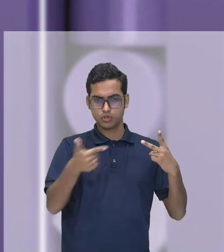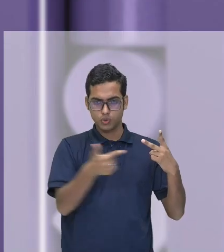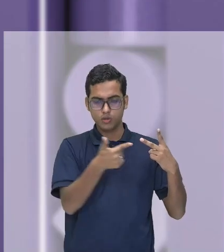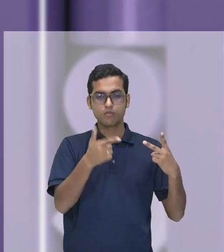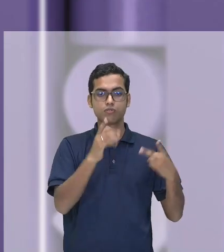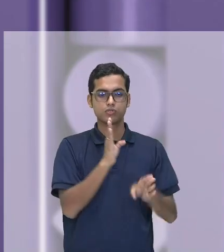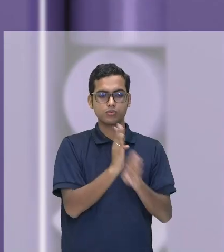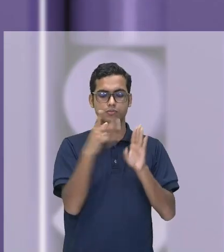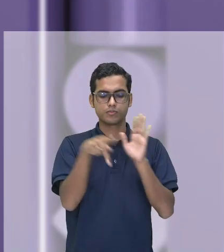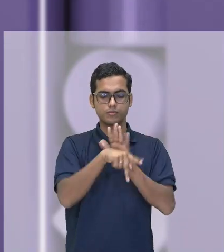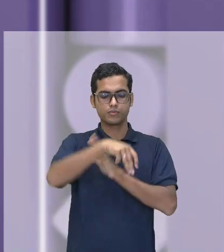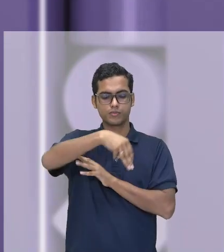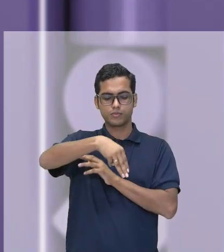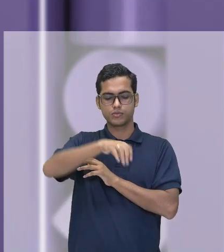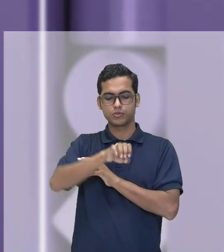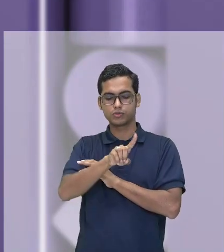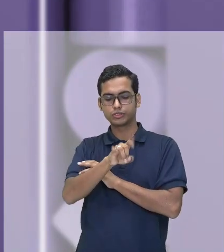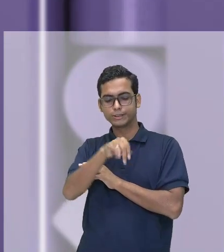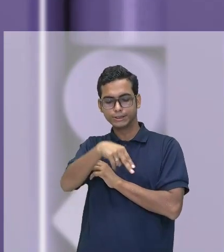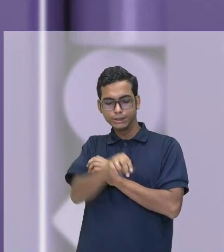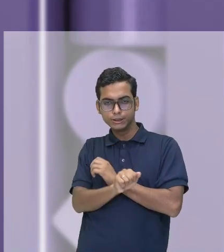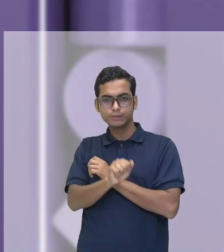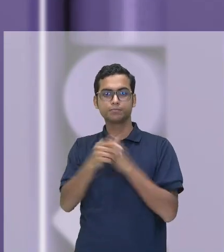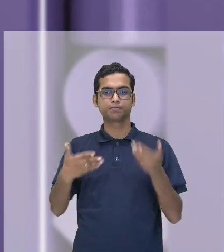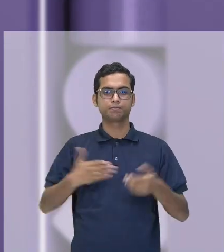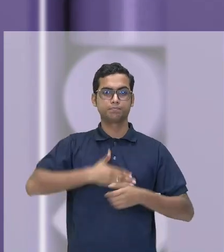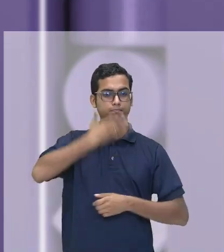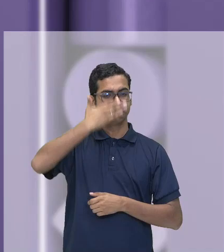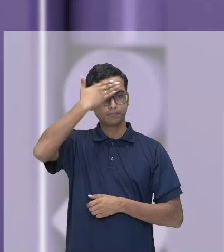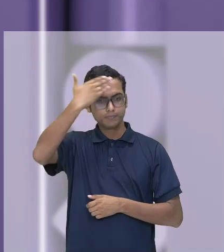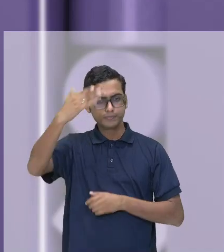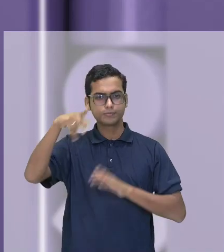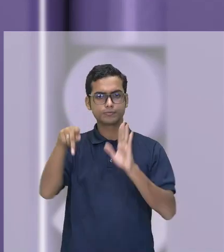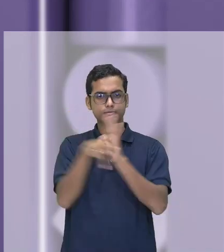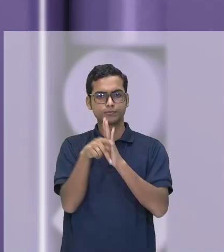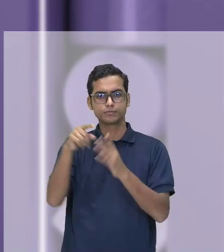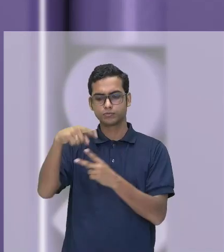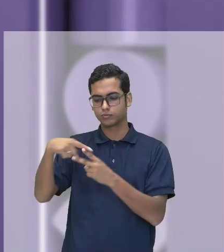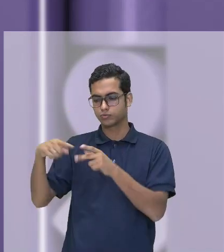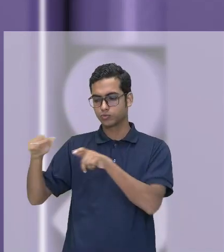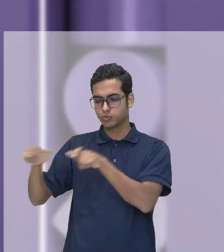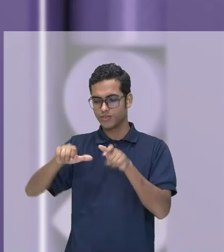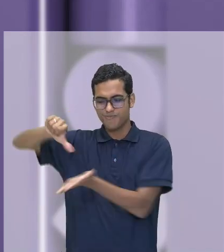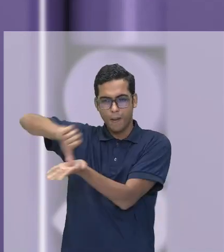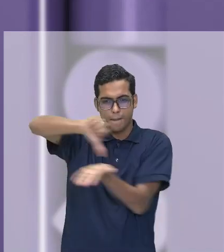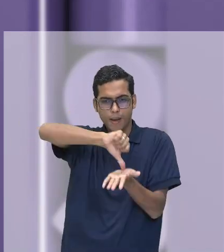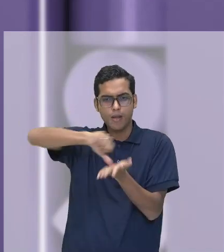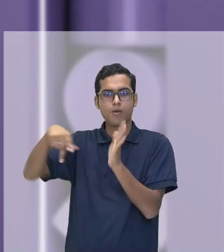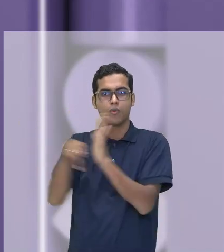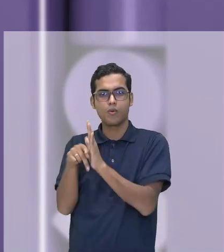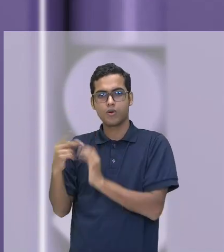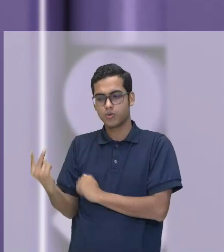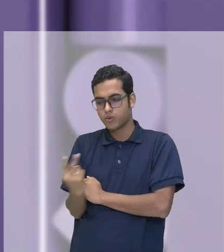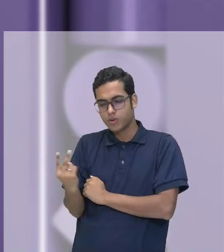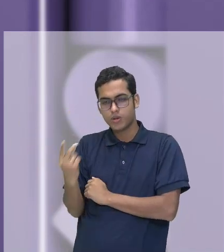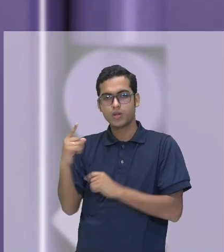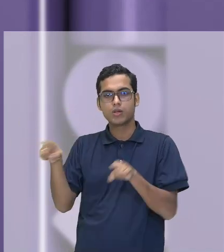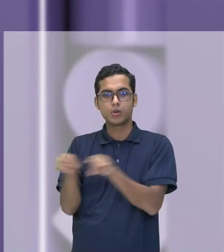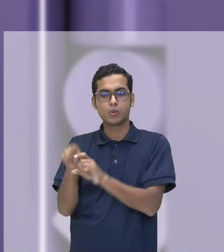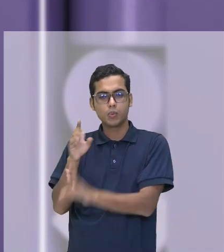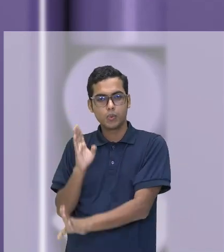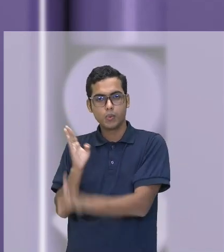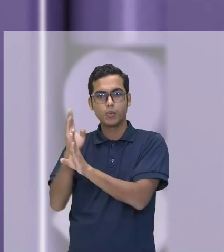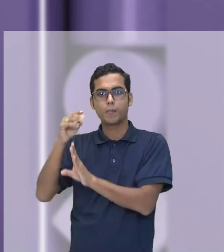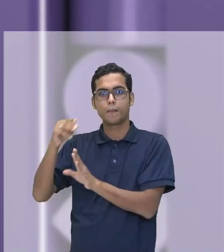islamismo, onde houveram a revelação para Maomé, foi Meca e Medina. Então, uma grande parte foi revelada em